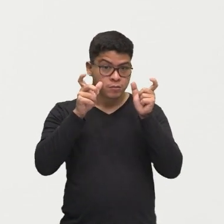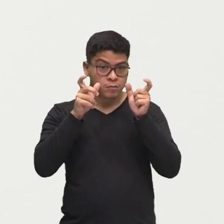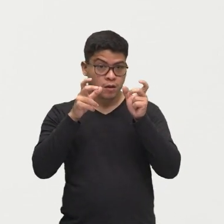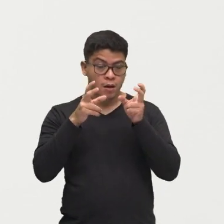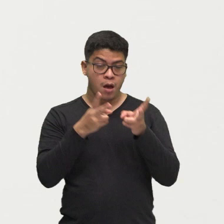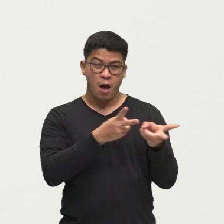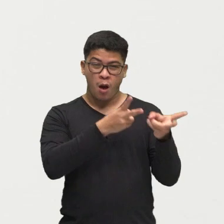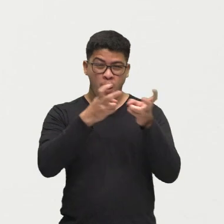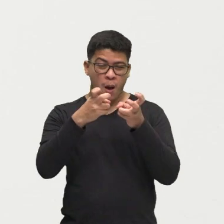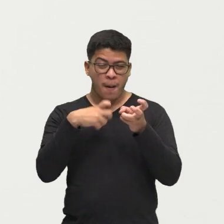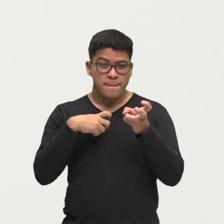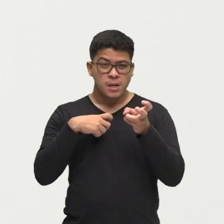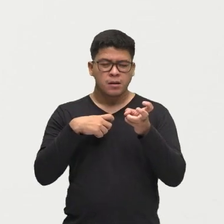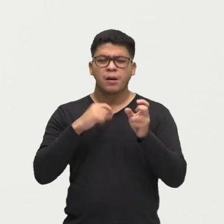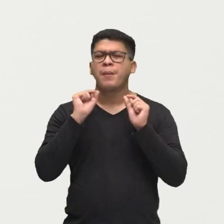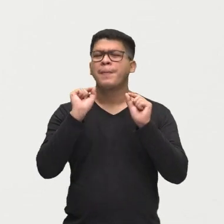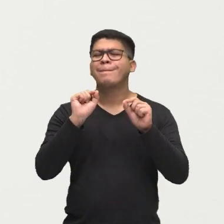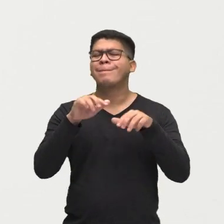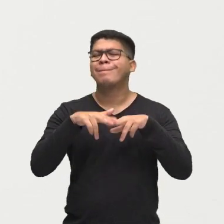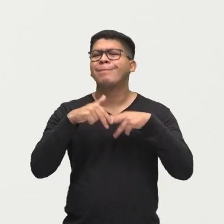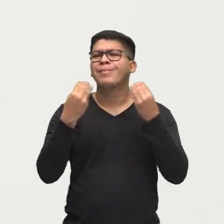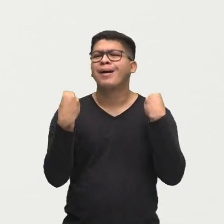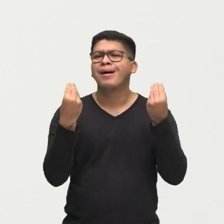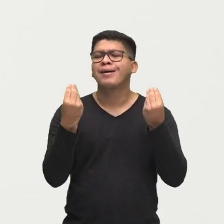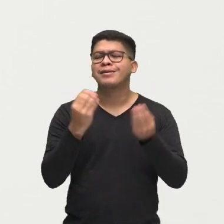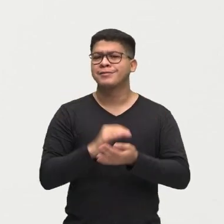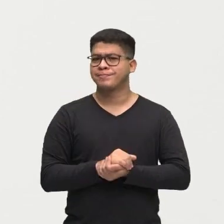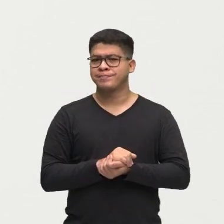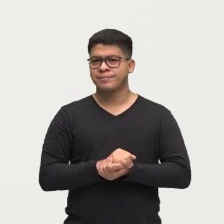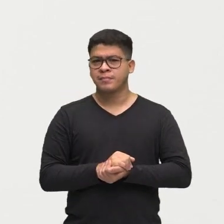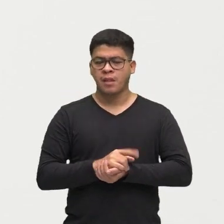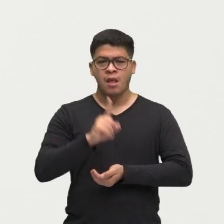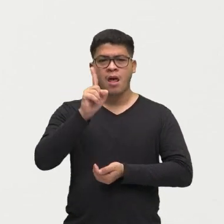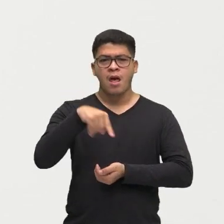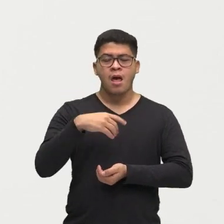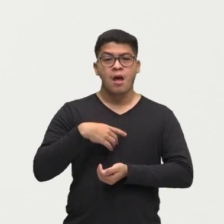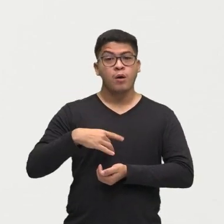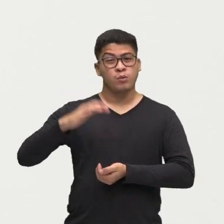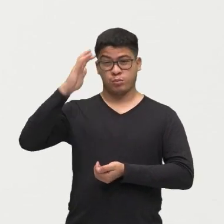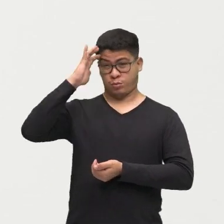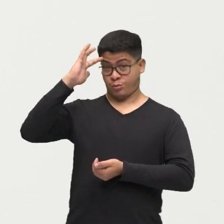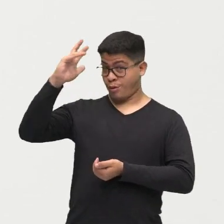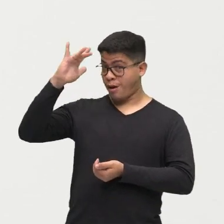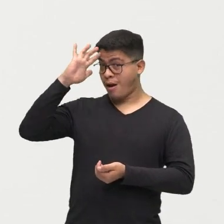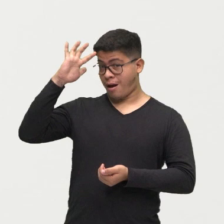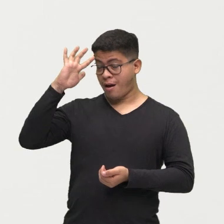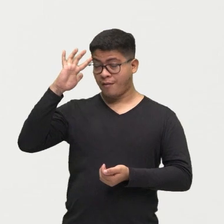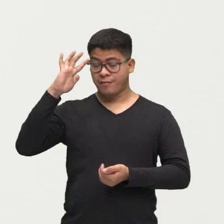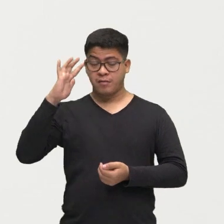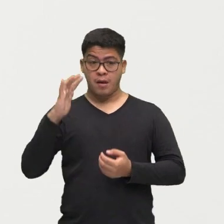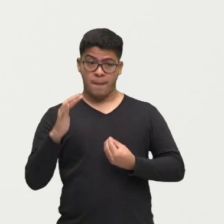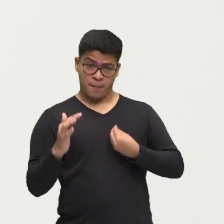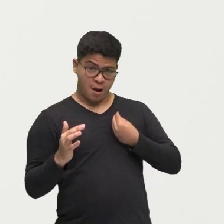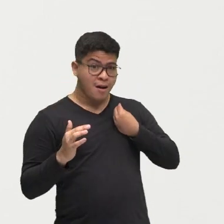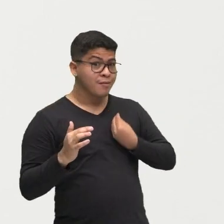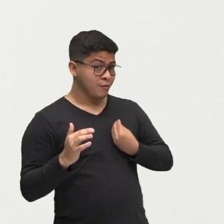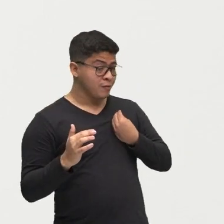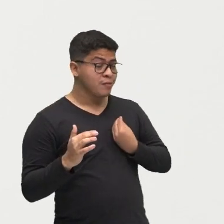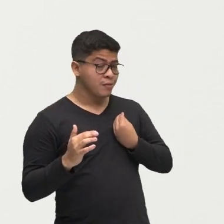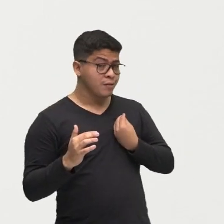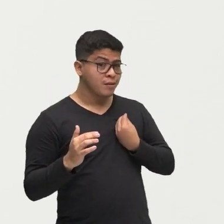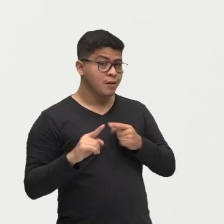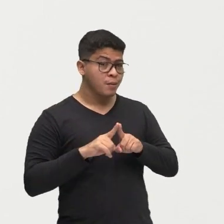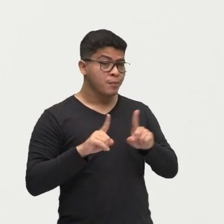só. Acordado para quê? Olha só, eu sonhava, mas vivia. Aqui nos últimos versos, eu sonhava,